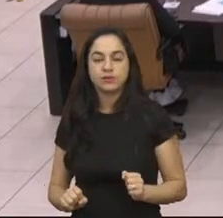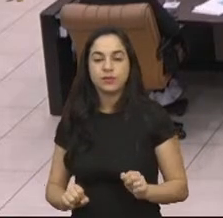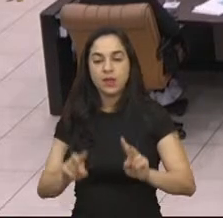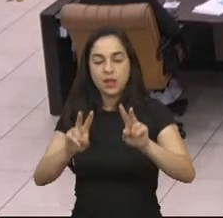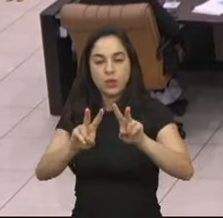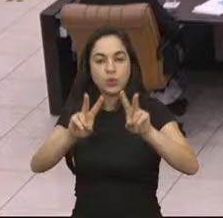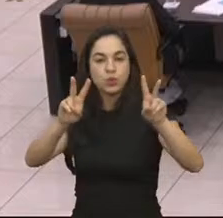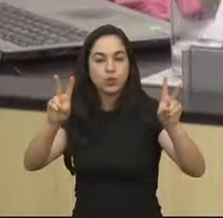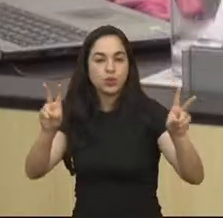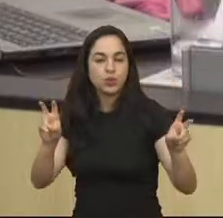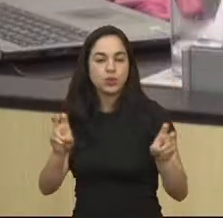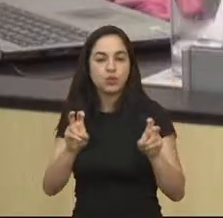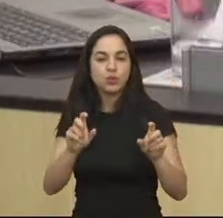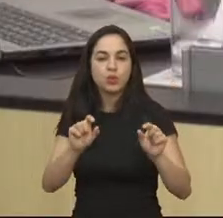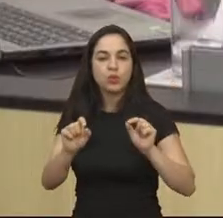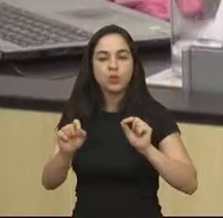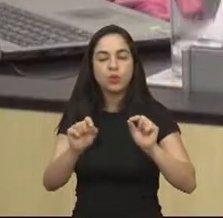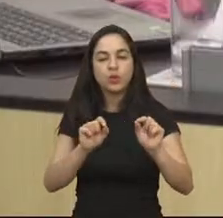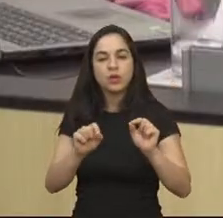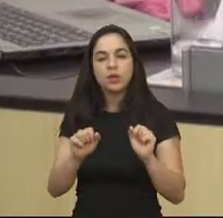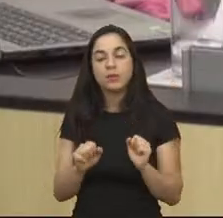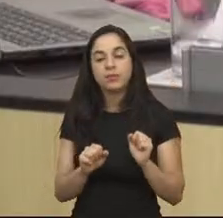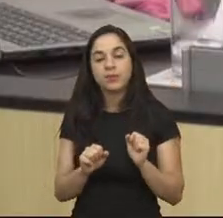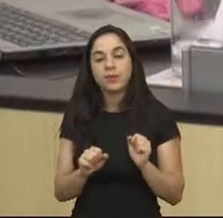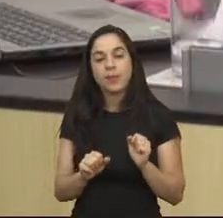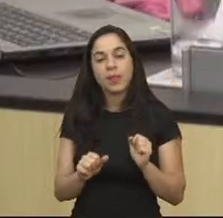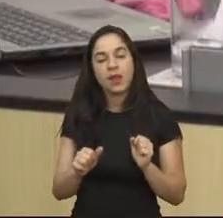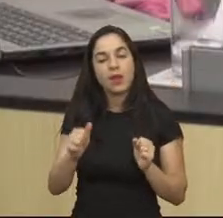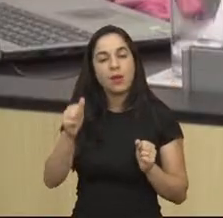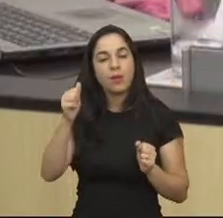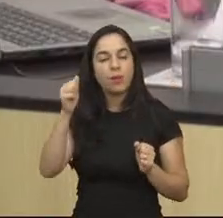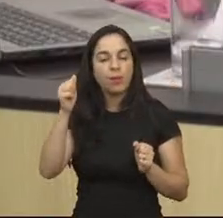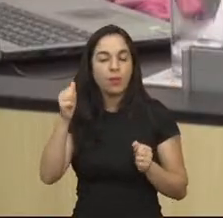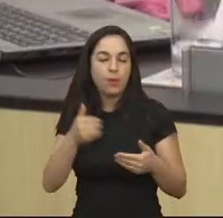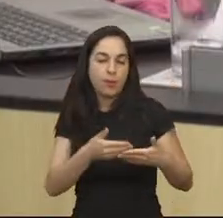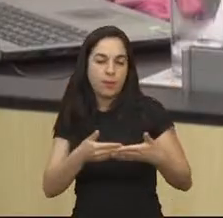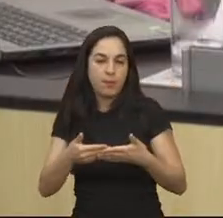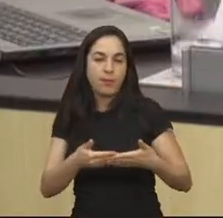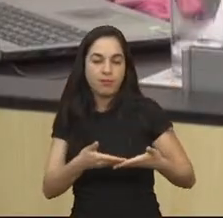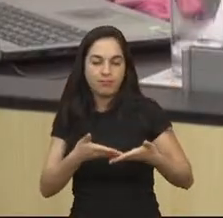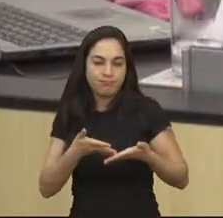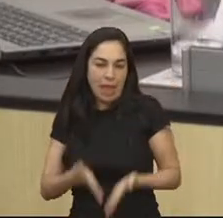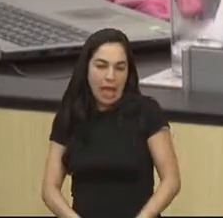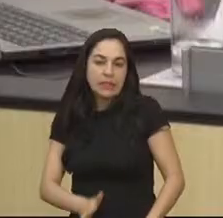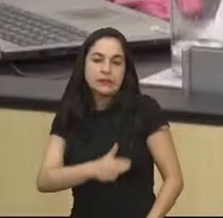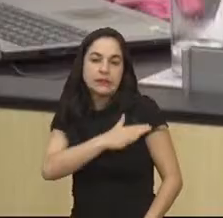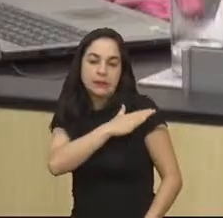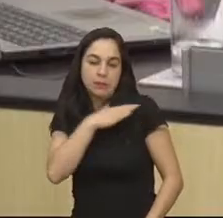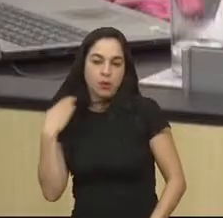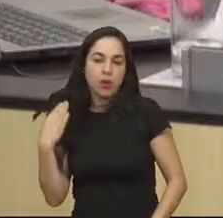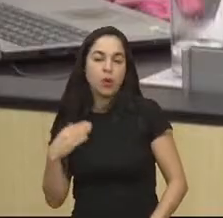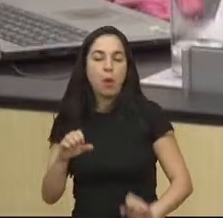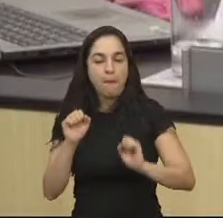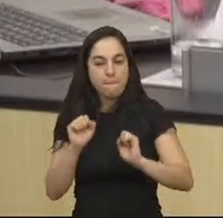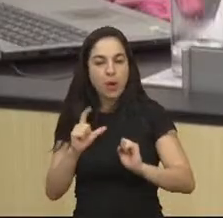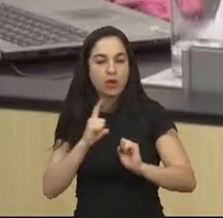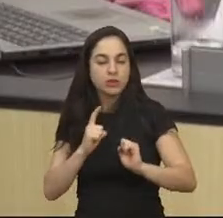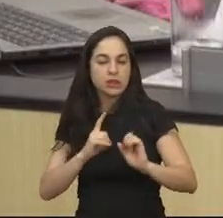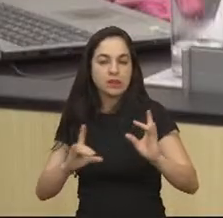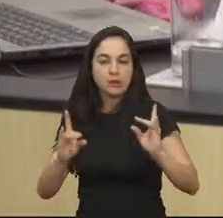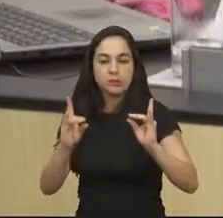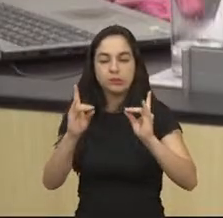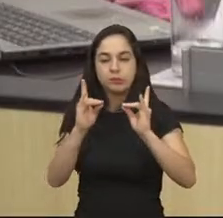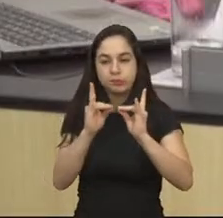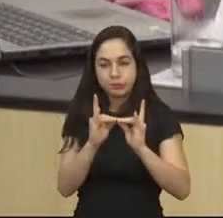Assunto: dispõe sobre a garantia da dignidade no sepultamento de natimortos no município de Jacareí.